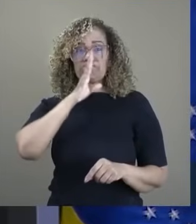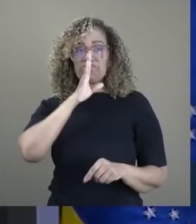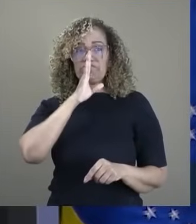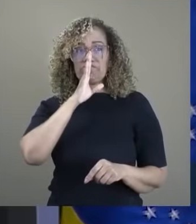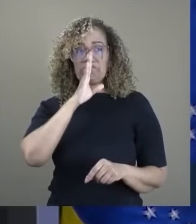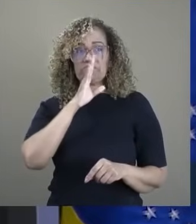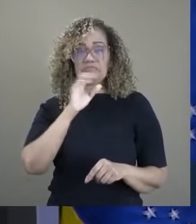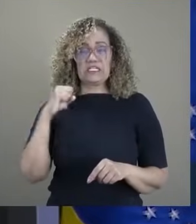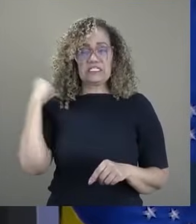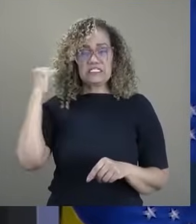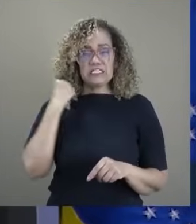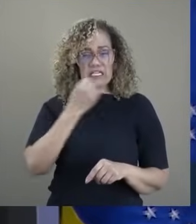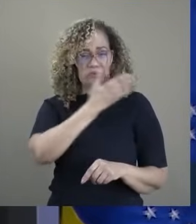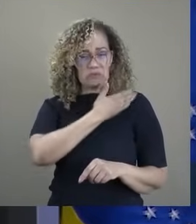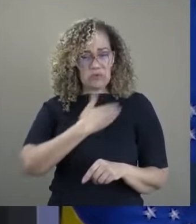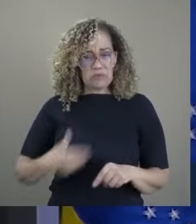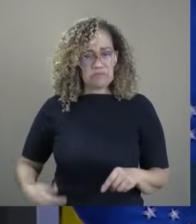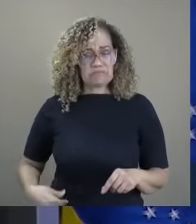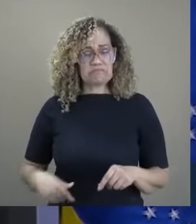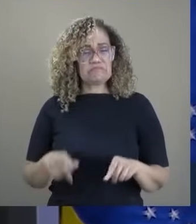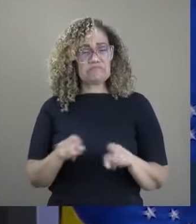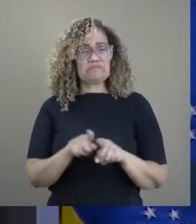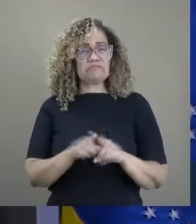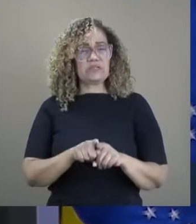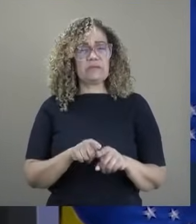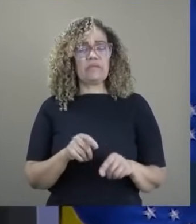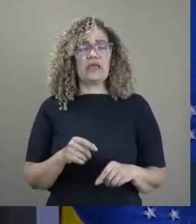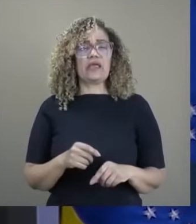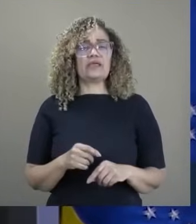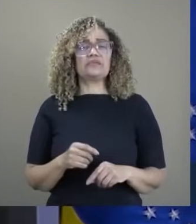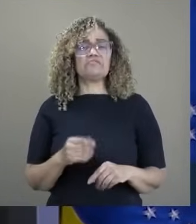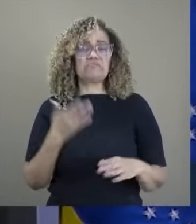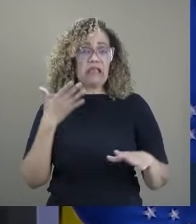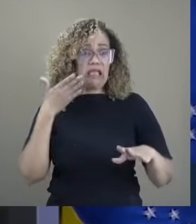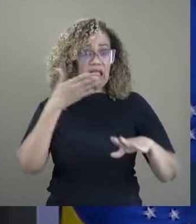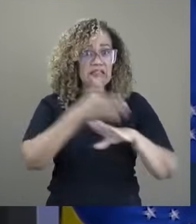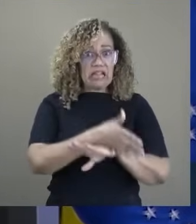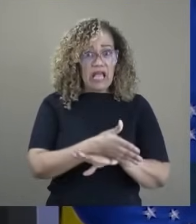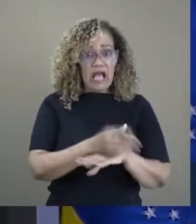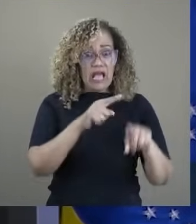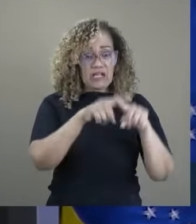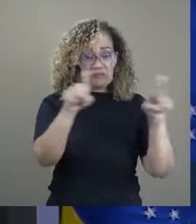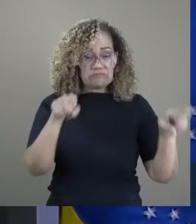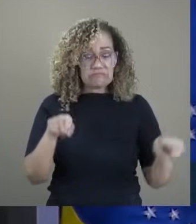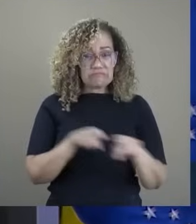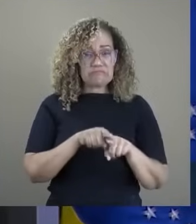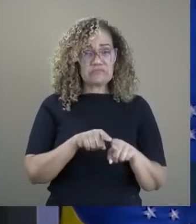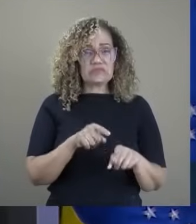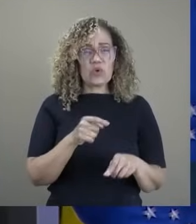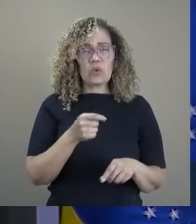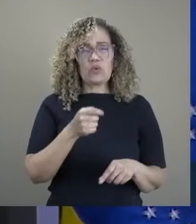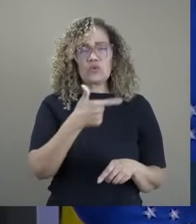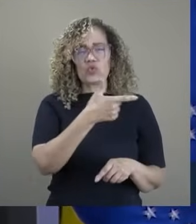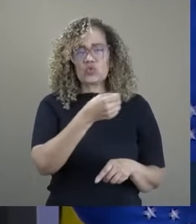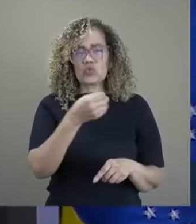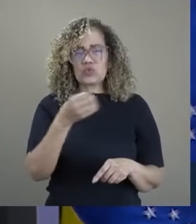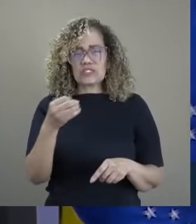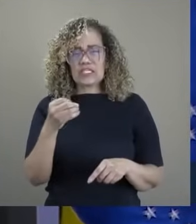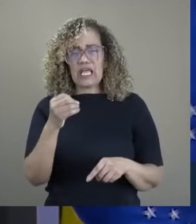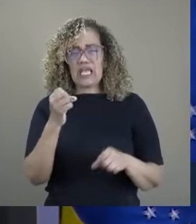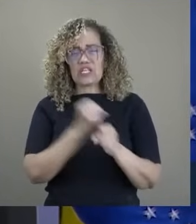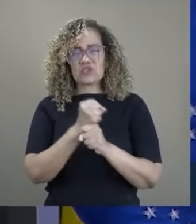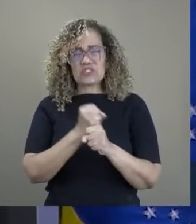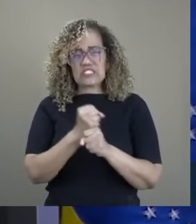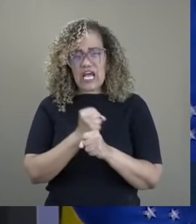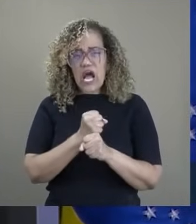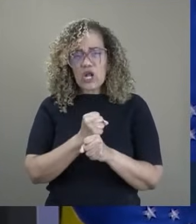entrar no gabinete de um senador da república como foi feito foi a primeira vez em 200 anos é 200 anos eu não tô dizendo